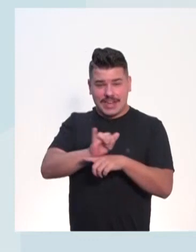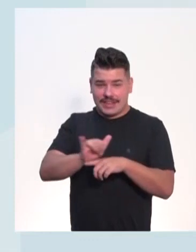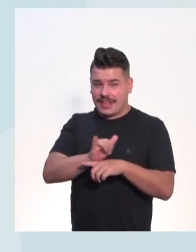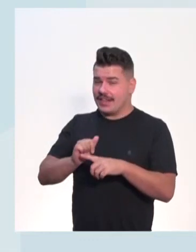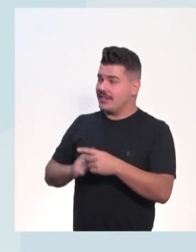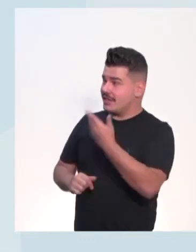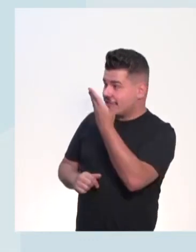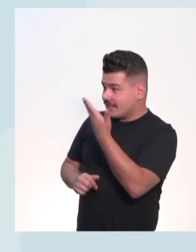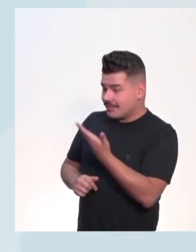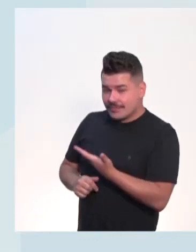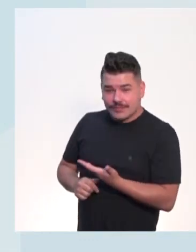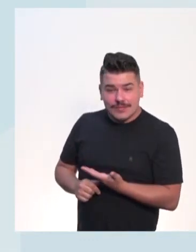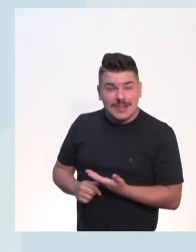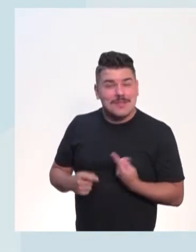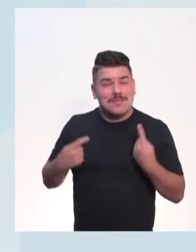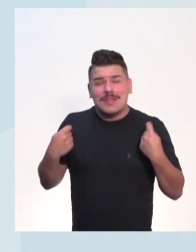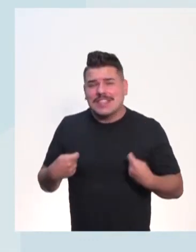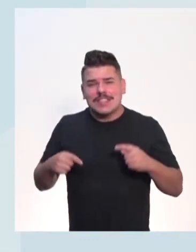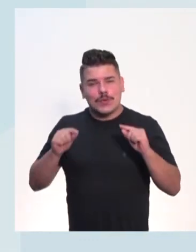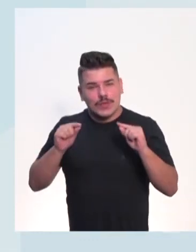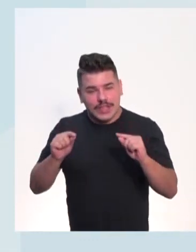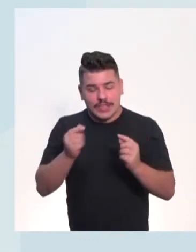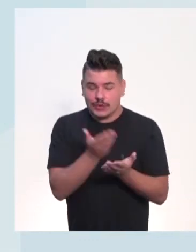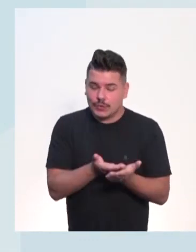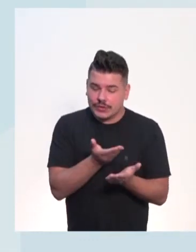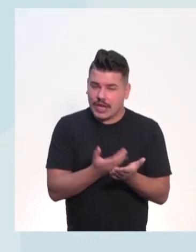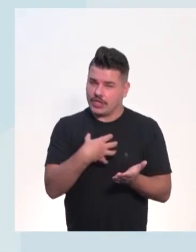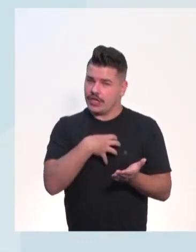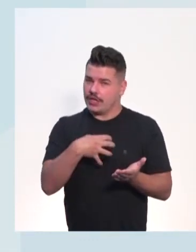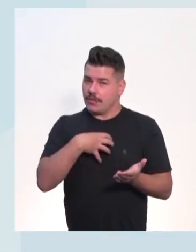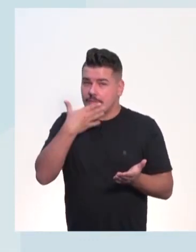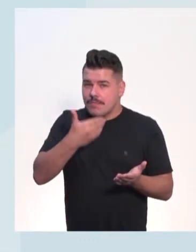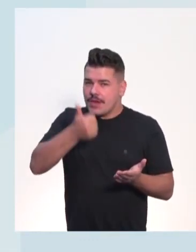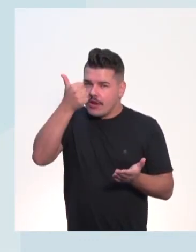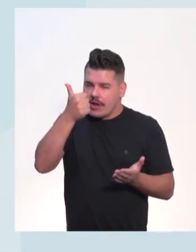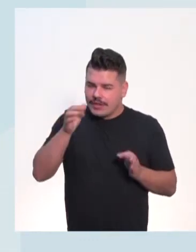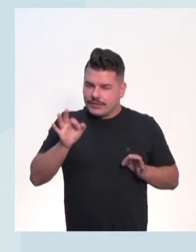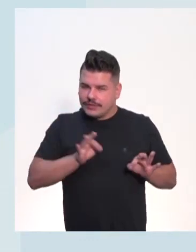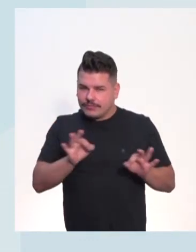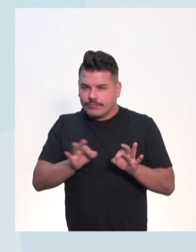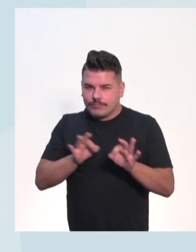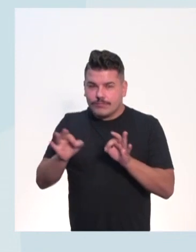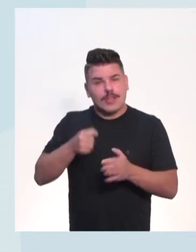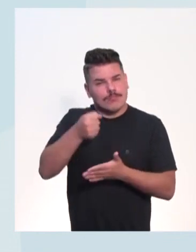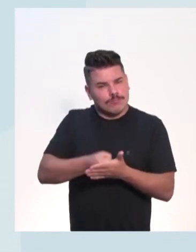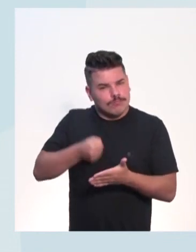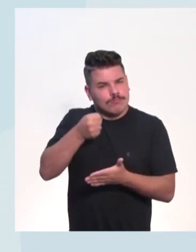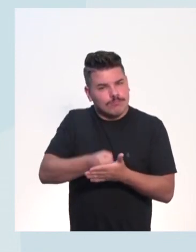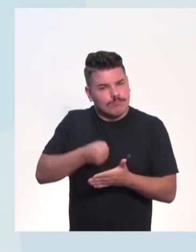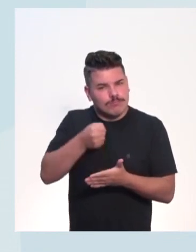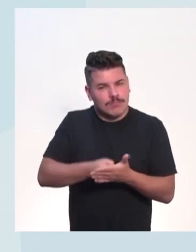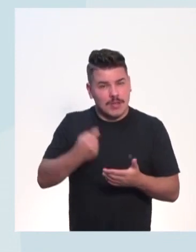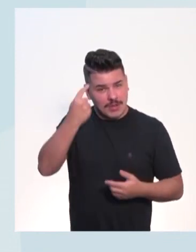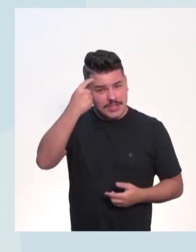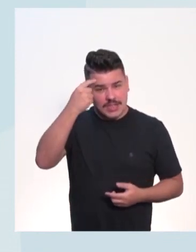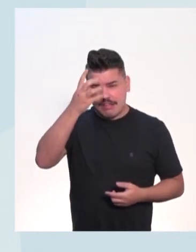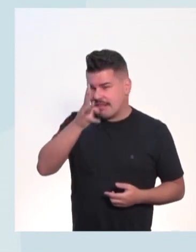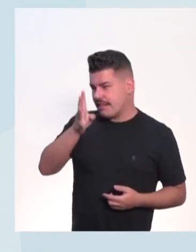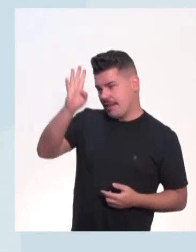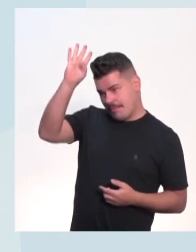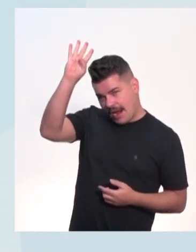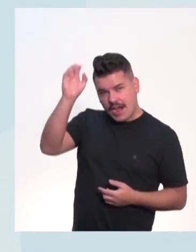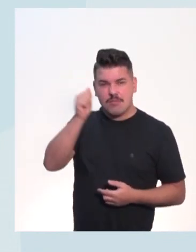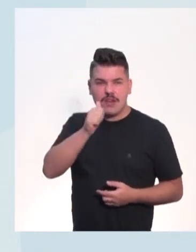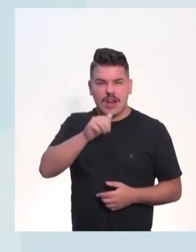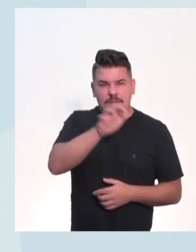de estudar é necessário muita prática e insistência. Nenhum Neymar, nenhuma Marta, ninguém